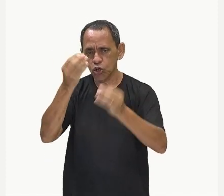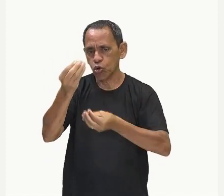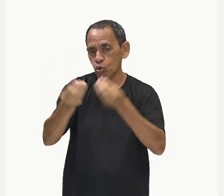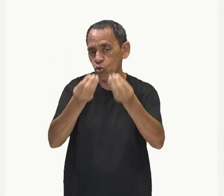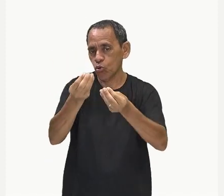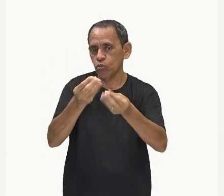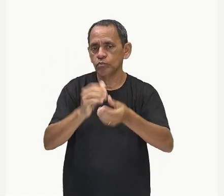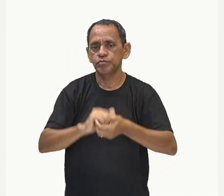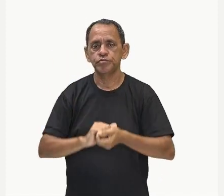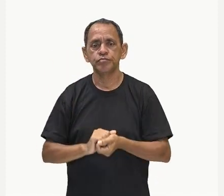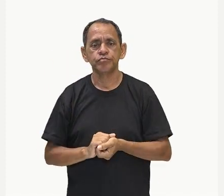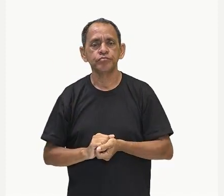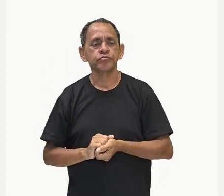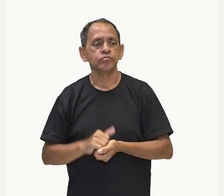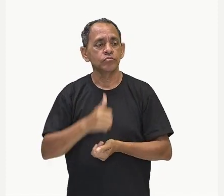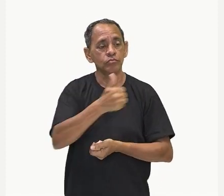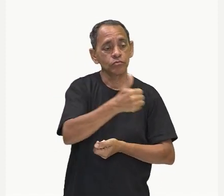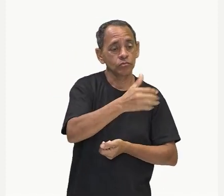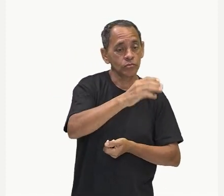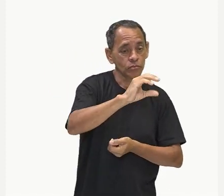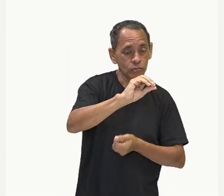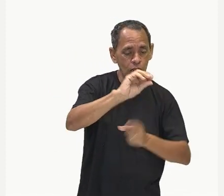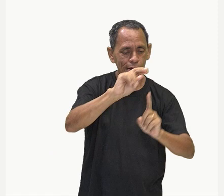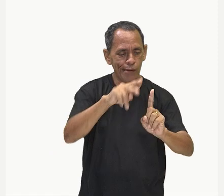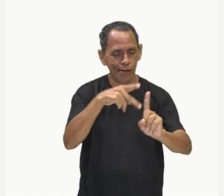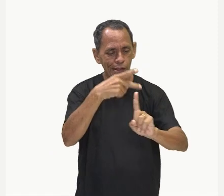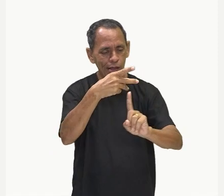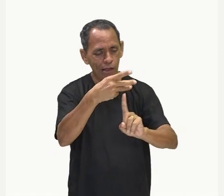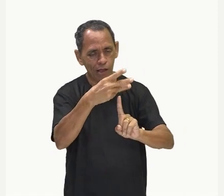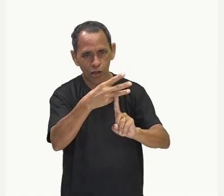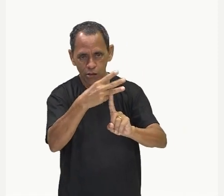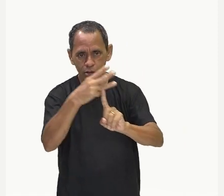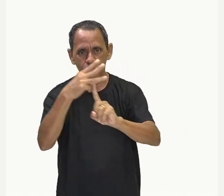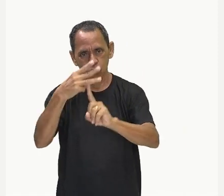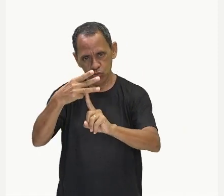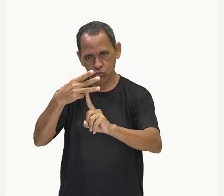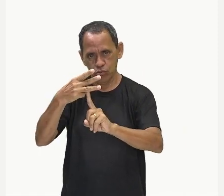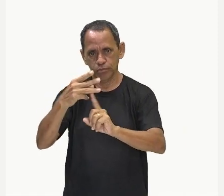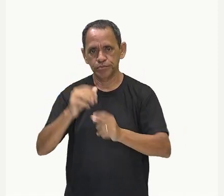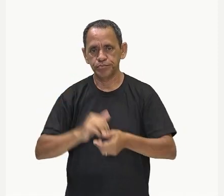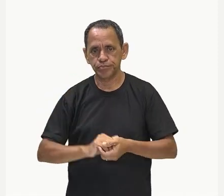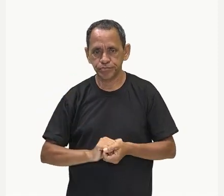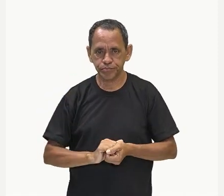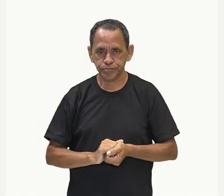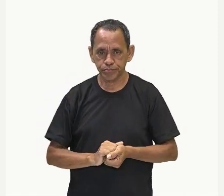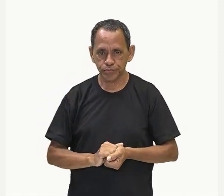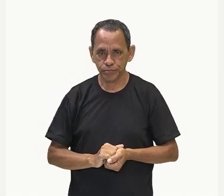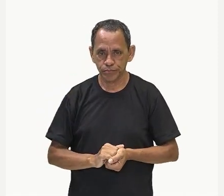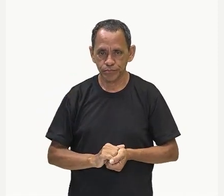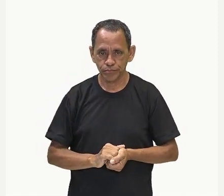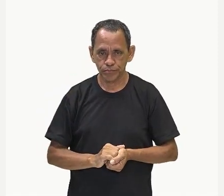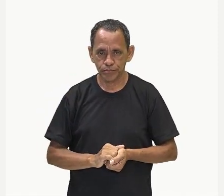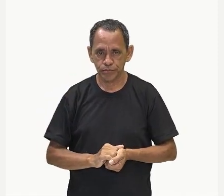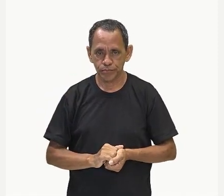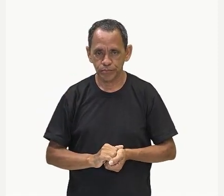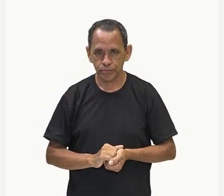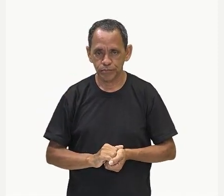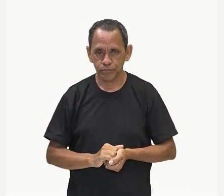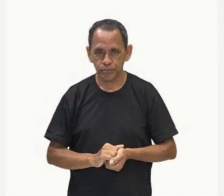possui 3 zeros. Certo? Então, 10 é 10 elevado a